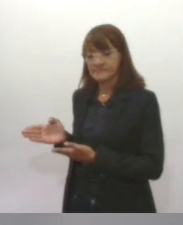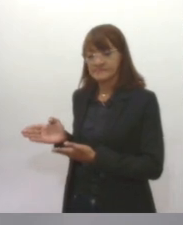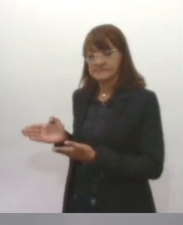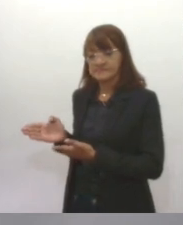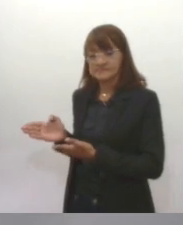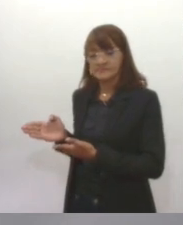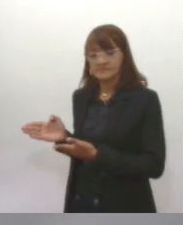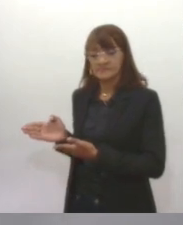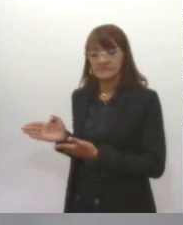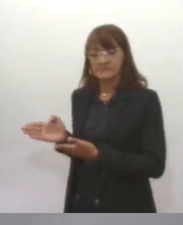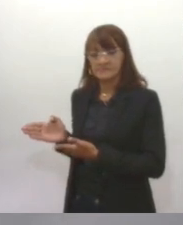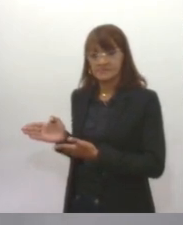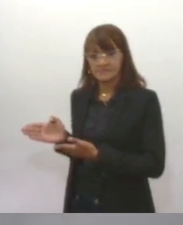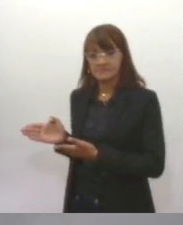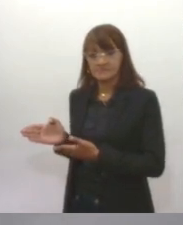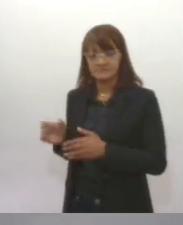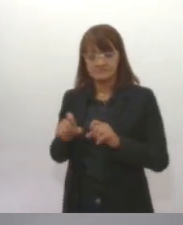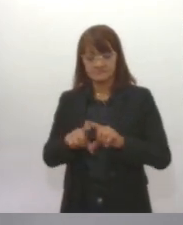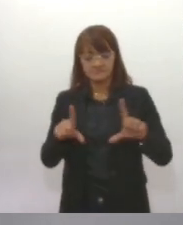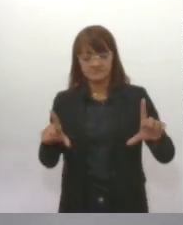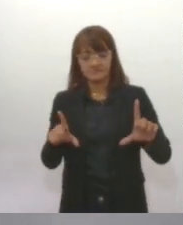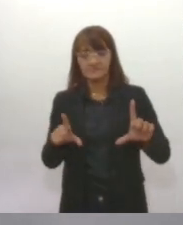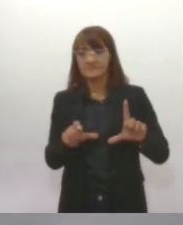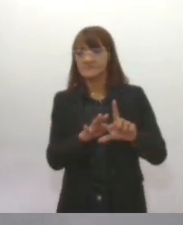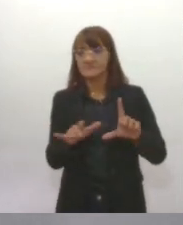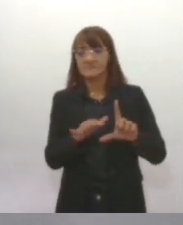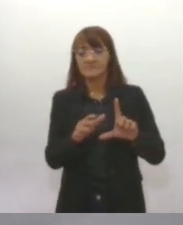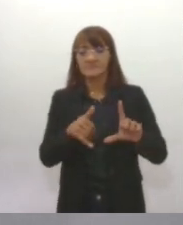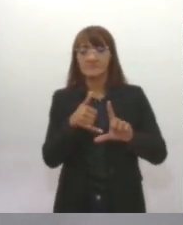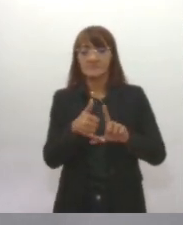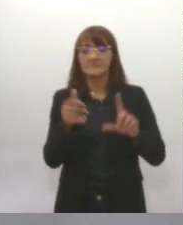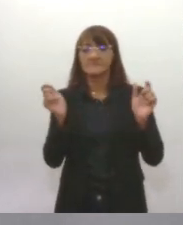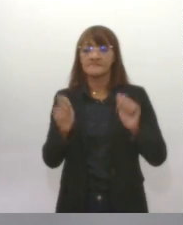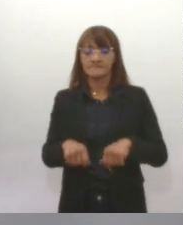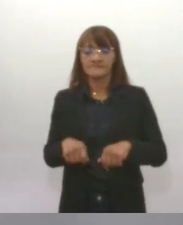no canto inferior esquerdo da tela, você também pode acessar